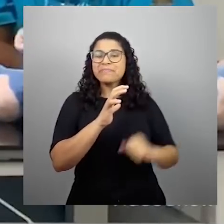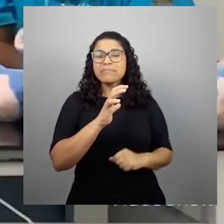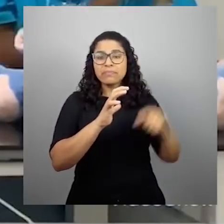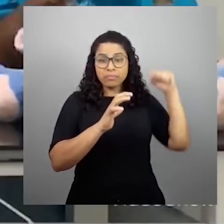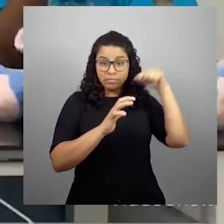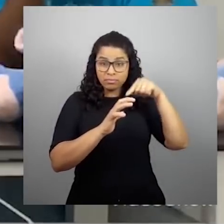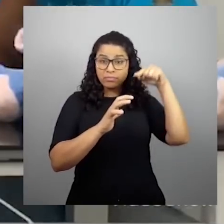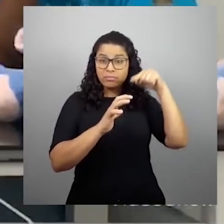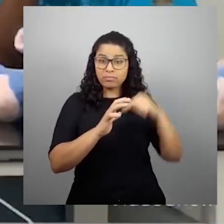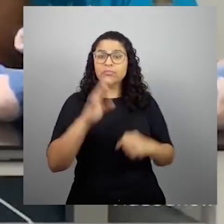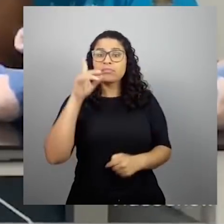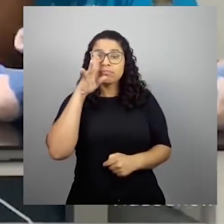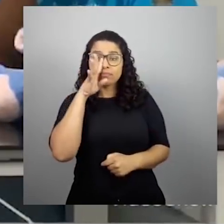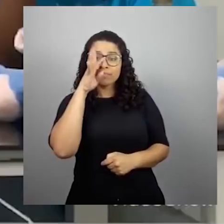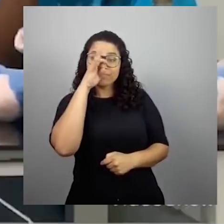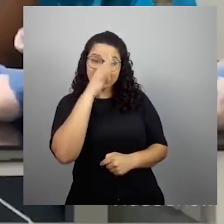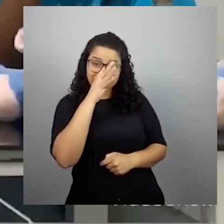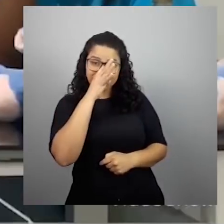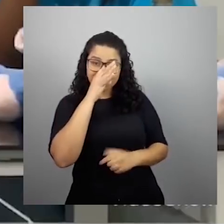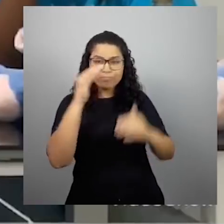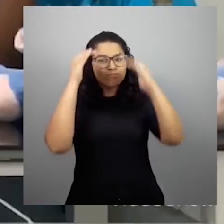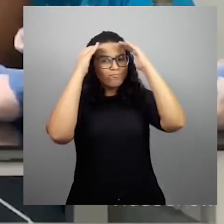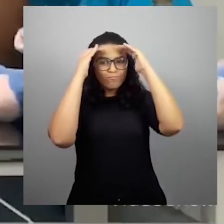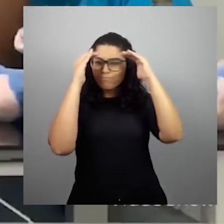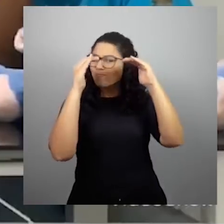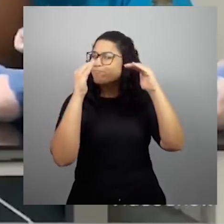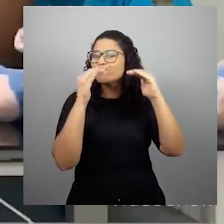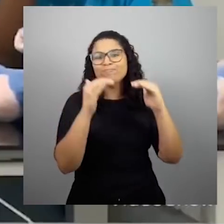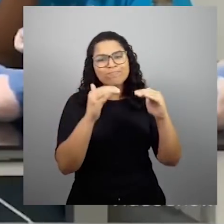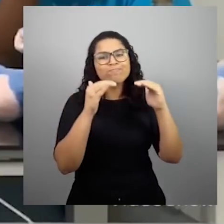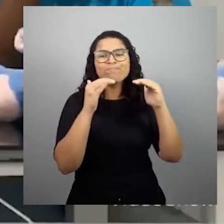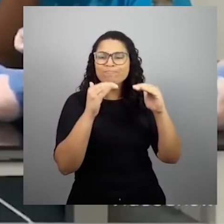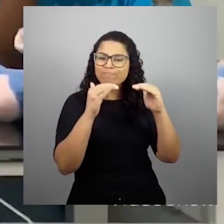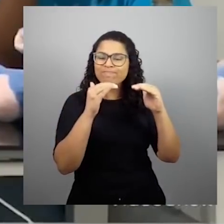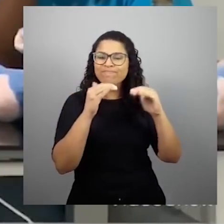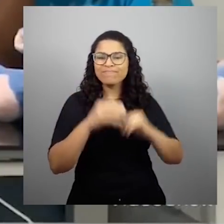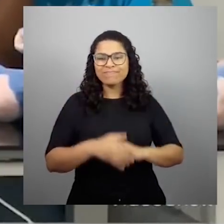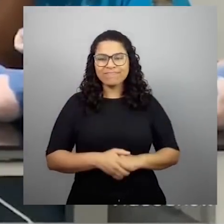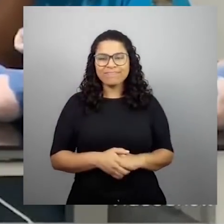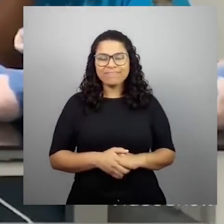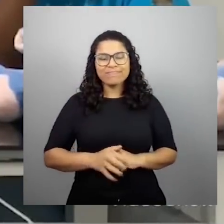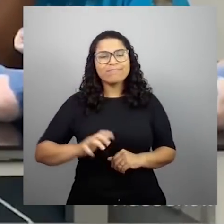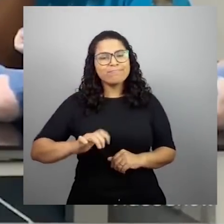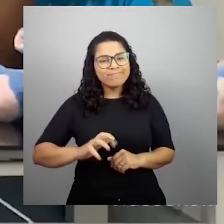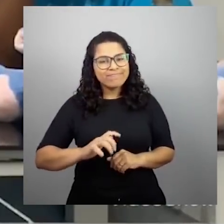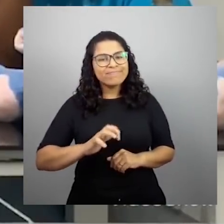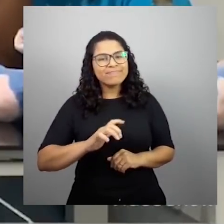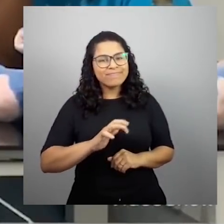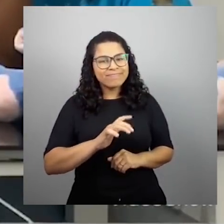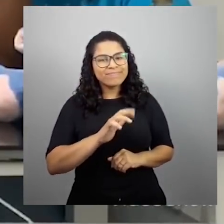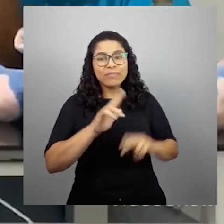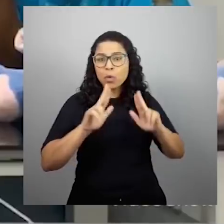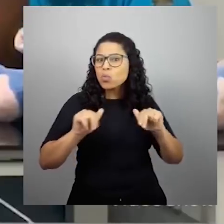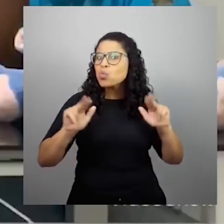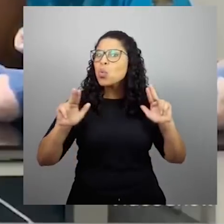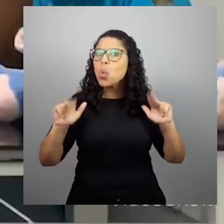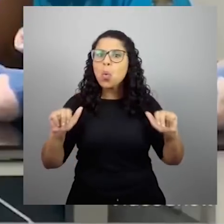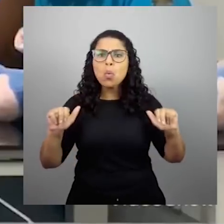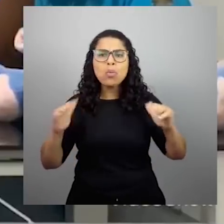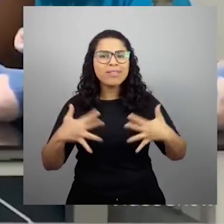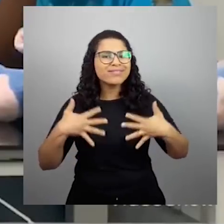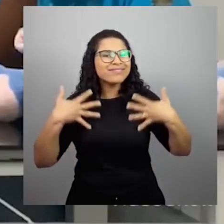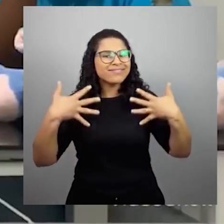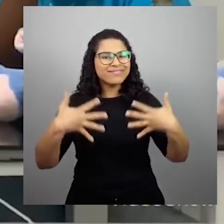subir. Ela é teimosa e desobediente, Sobe, sobe, sobe,